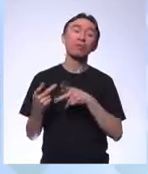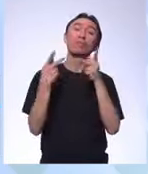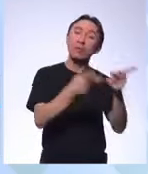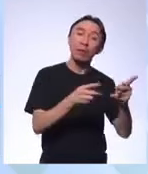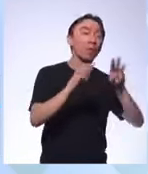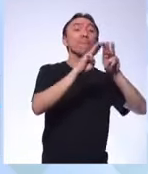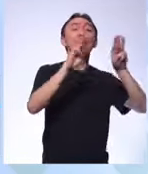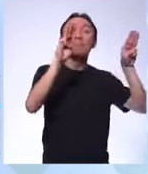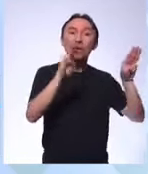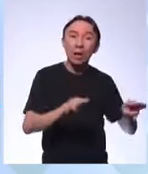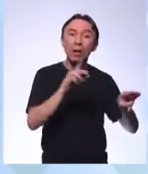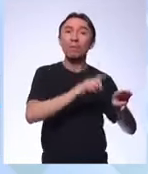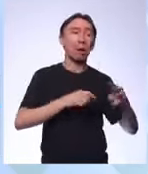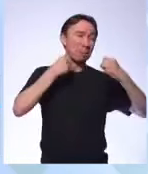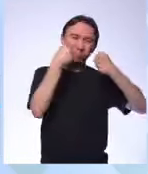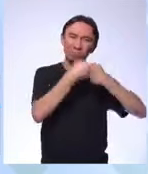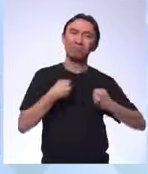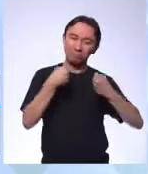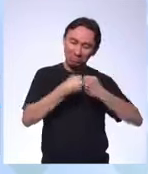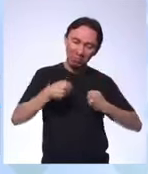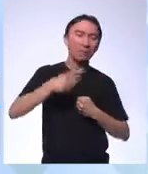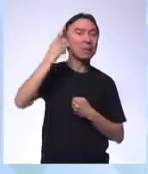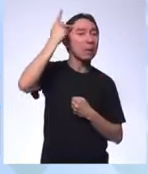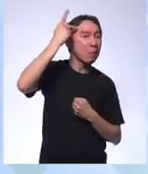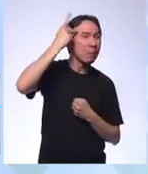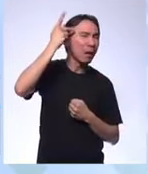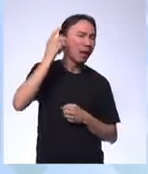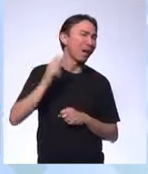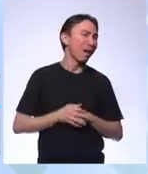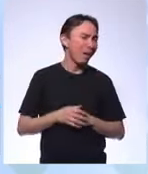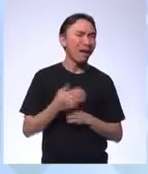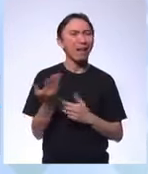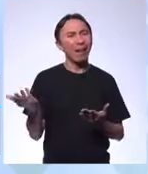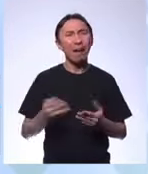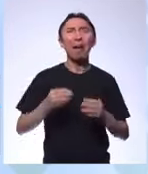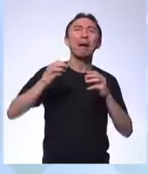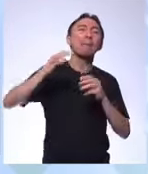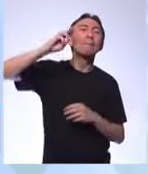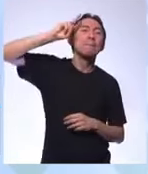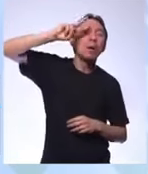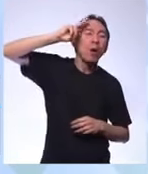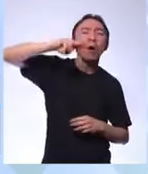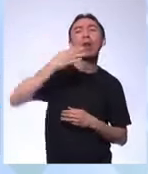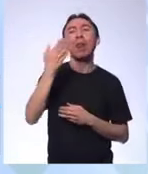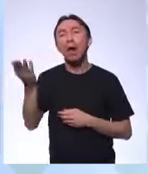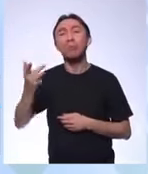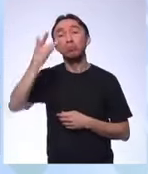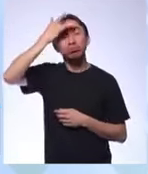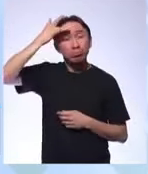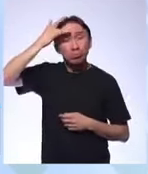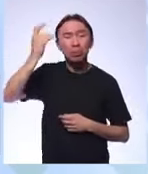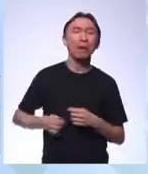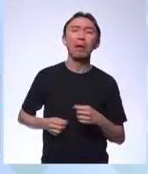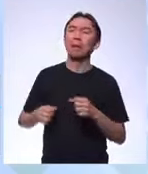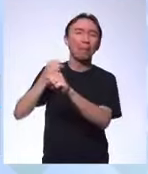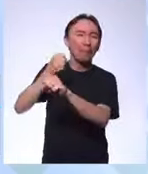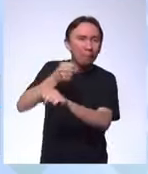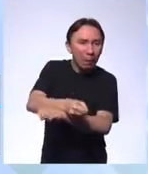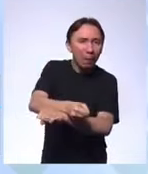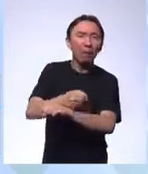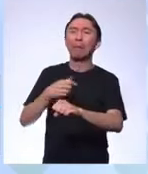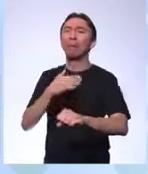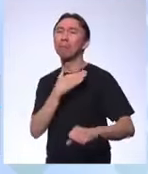Paulo, que é um memorial aos presos, né, às pessoas que foram presas e torturadas durante a ditadura